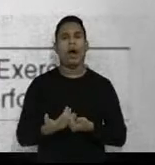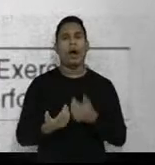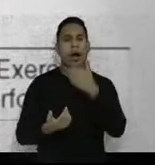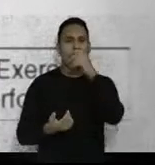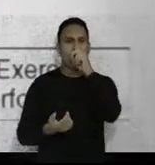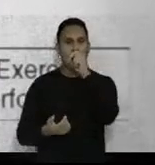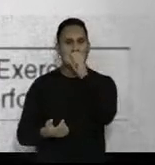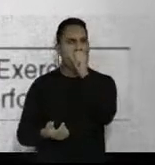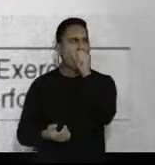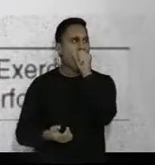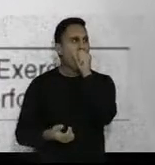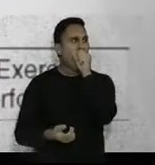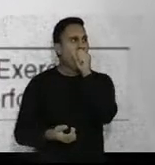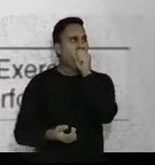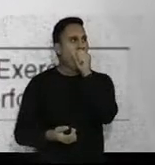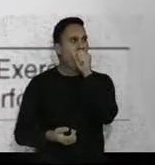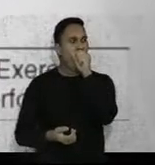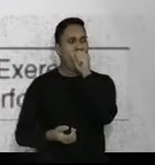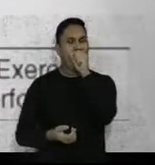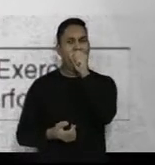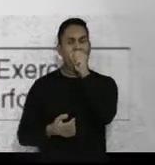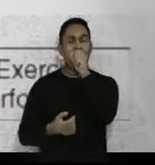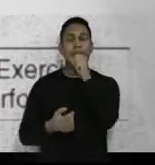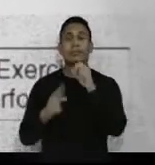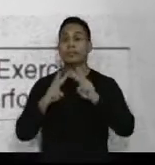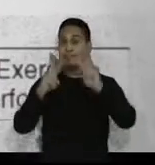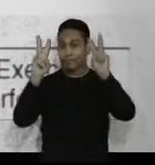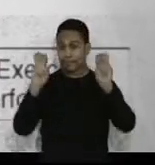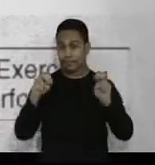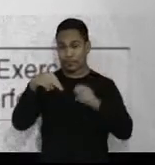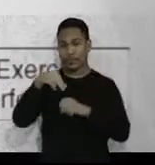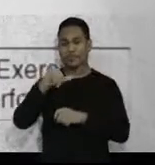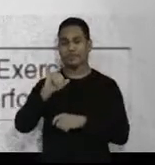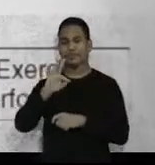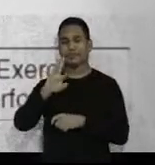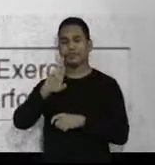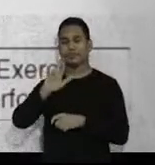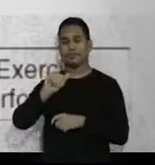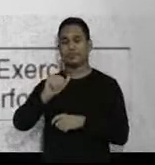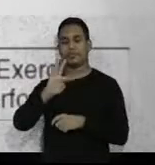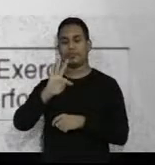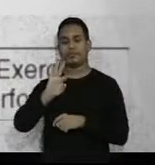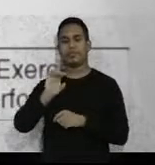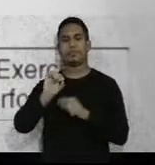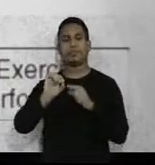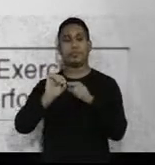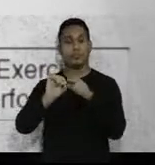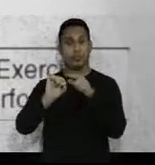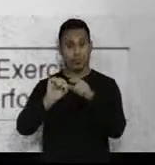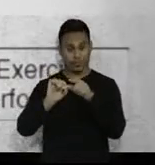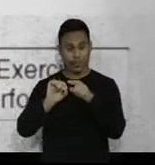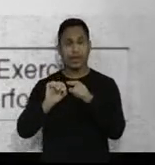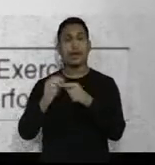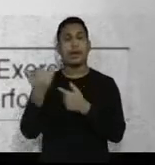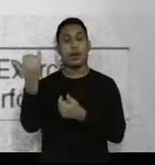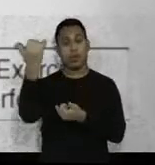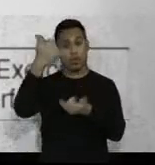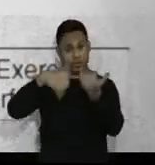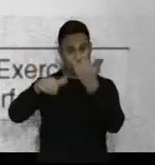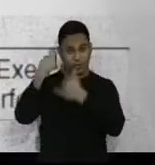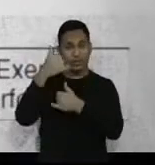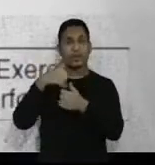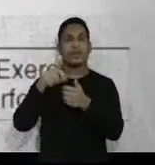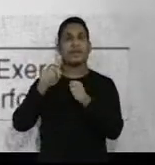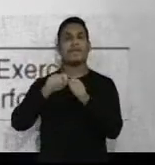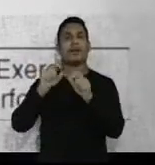Falando um pouquinho sobre o nitrato, né? Essa substância que eu trouxe, que é uma substância que atua como precursor do óxido nítrico no nosso organismo.